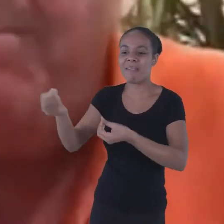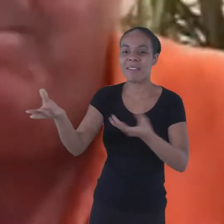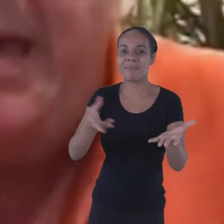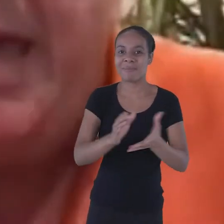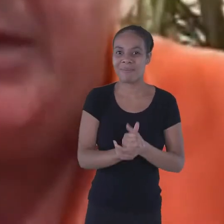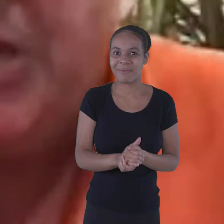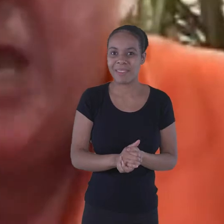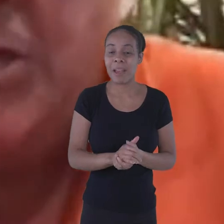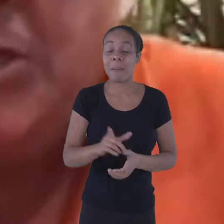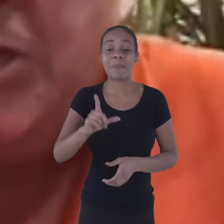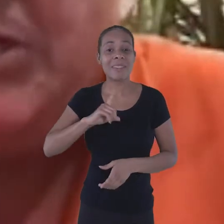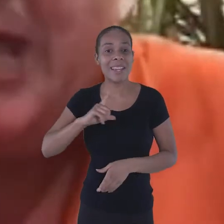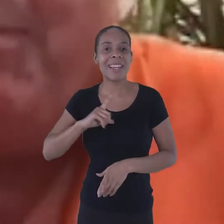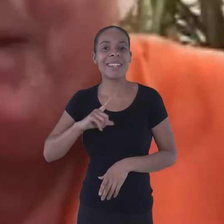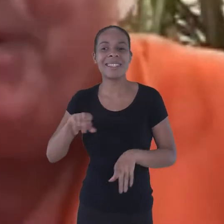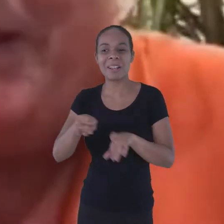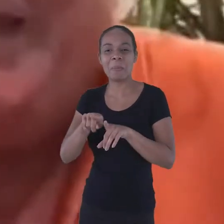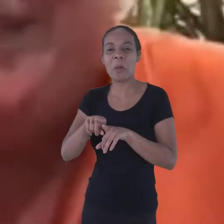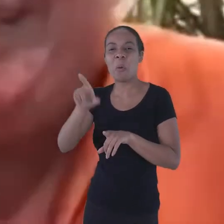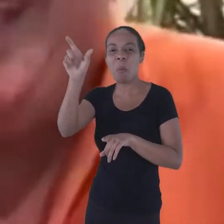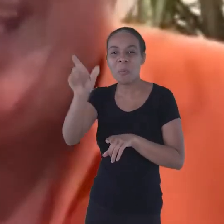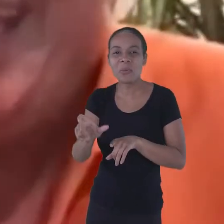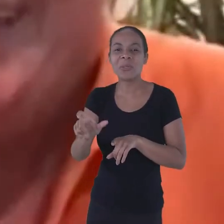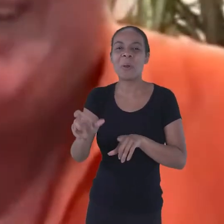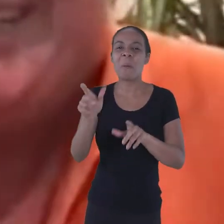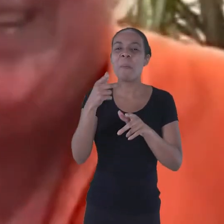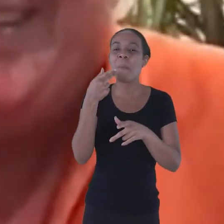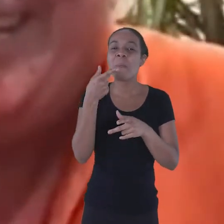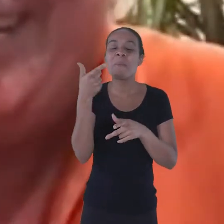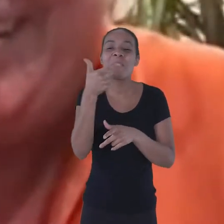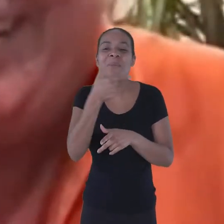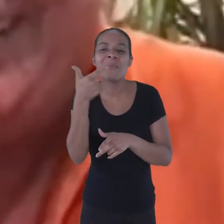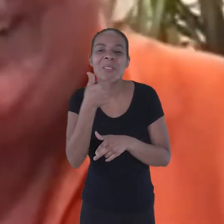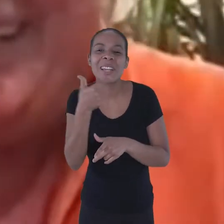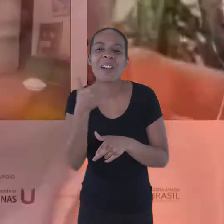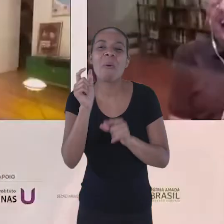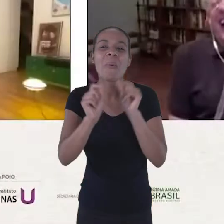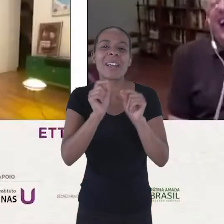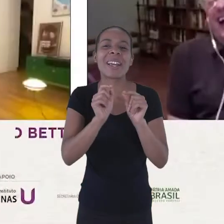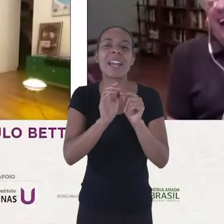Bebum também é gente, Stepan para presidente.